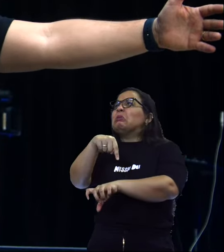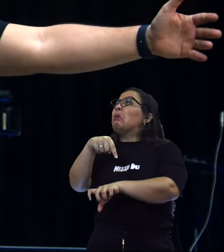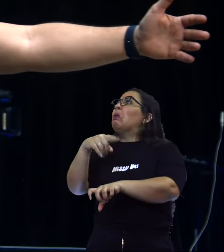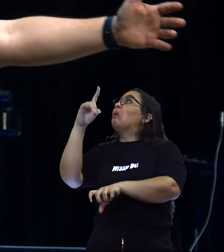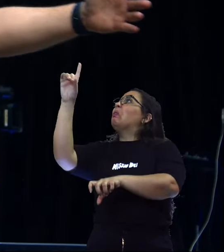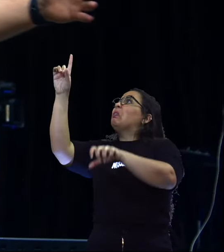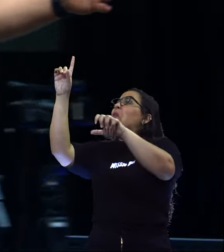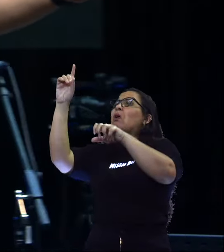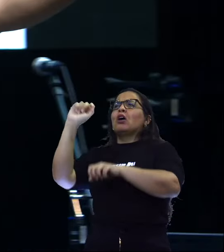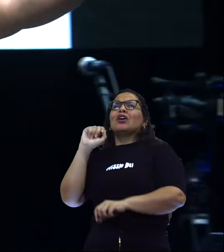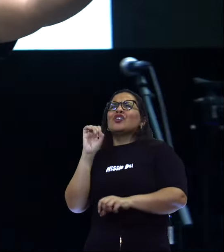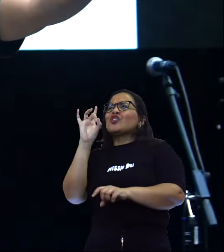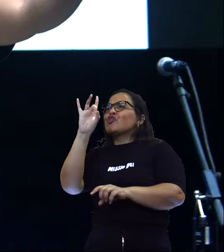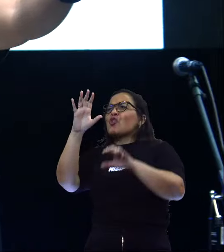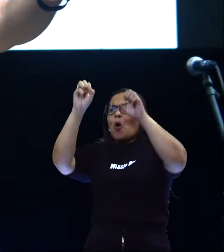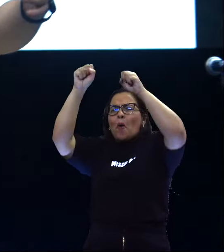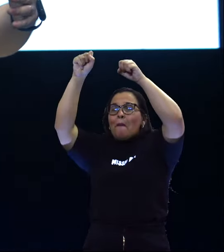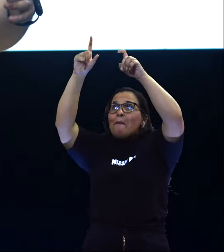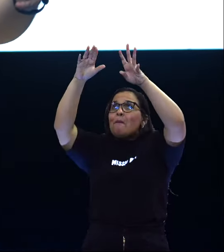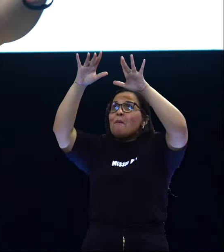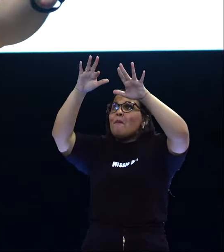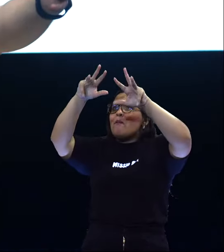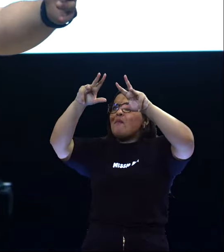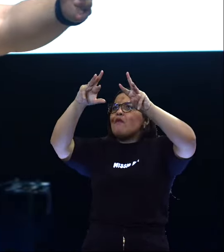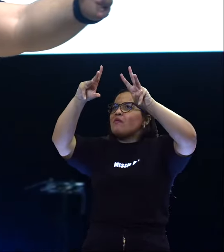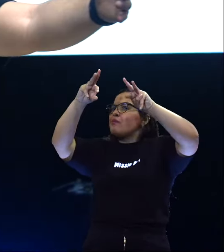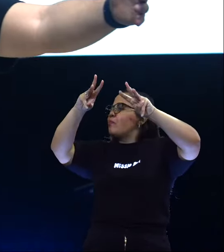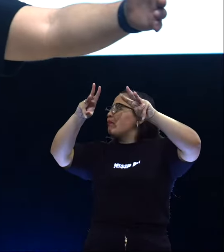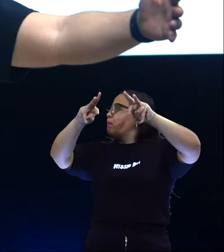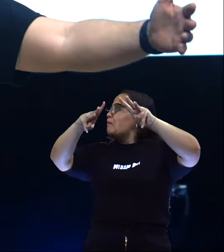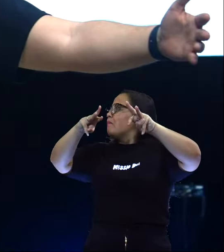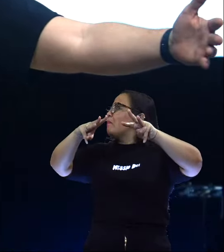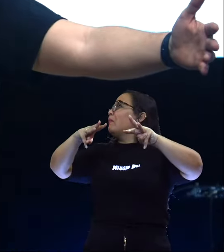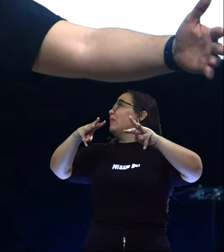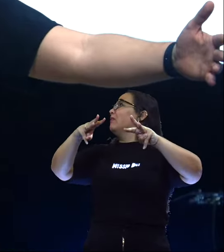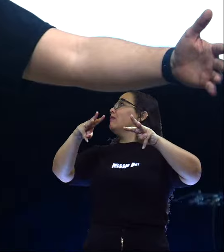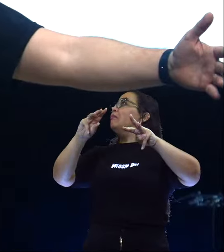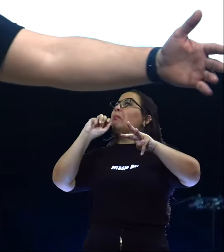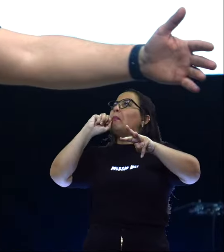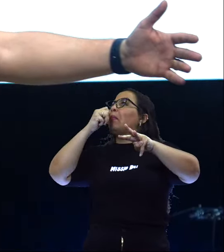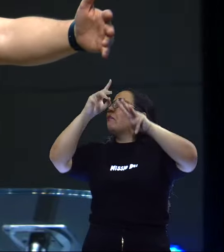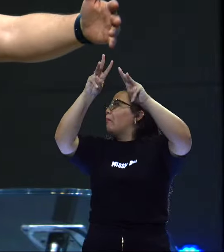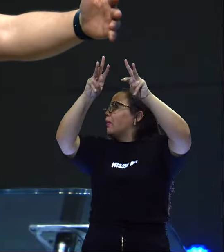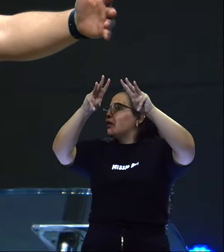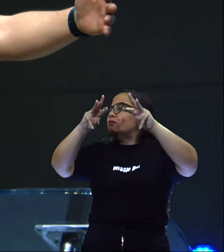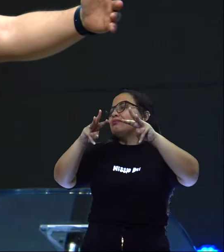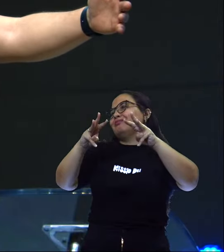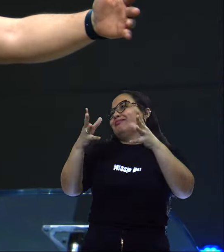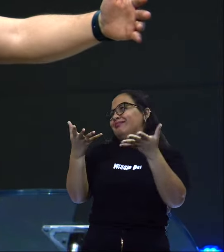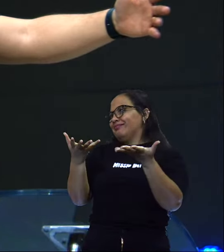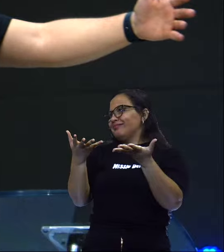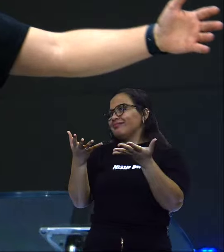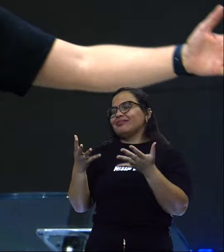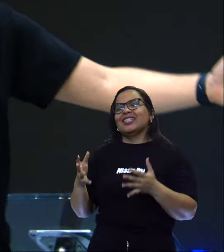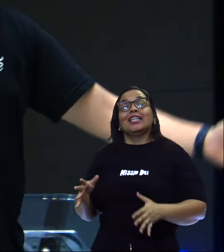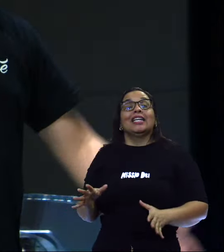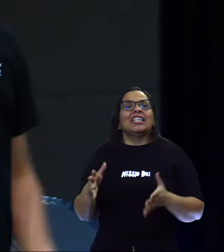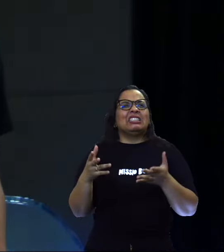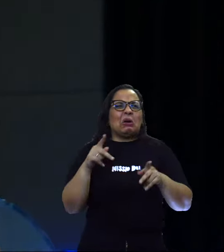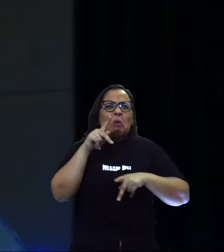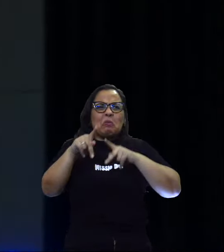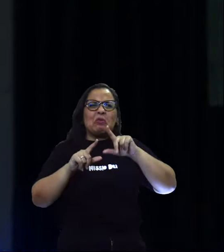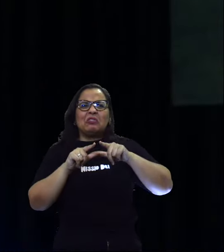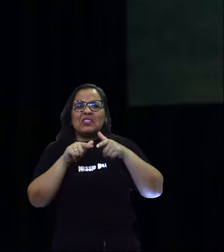Pastor, como é que isso pode acontecer na nossa vida como crentes? É o irmão que orou por tanto tempo para